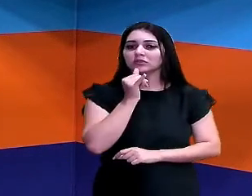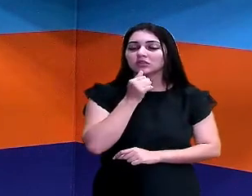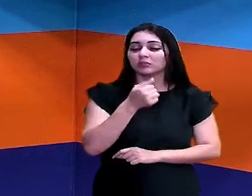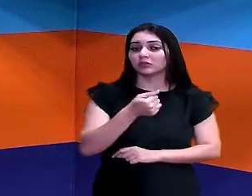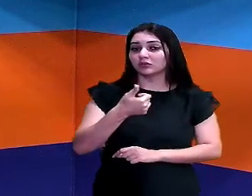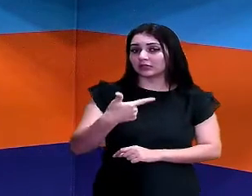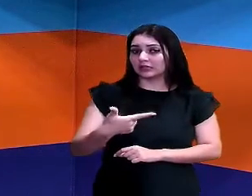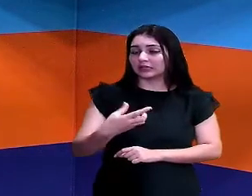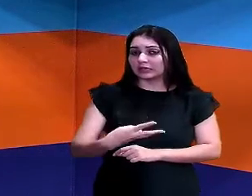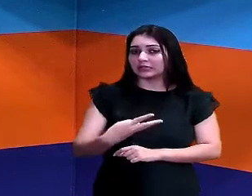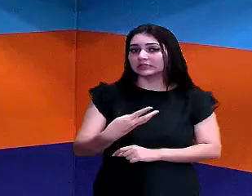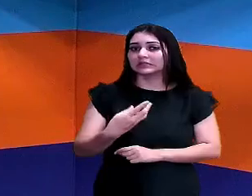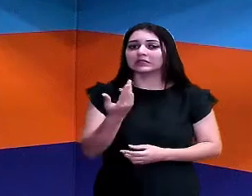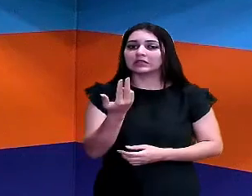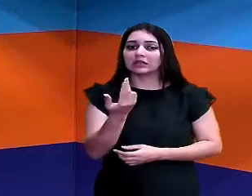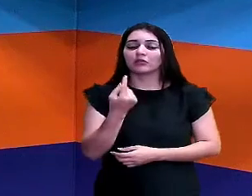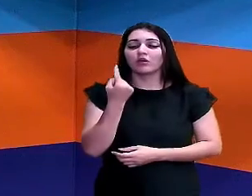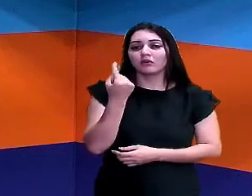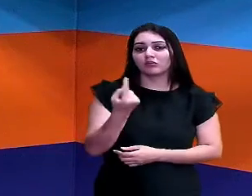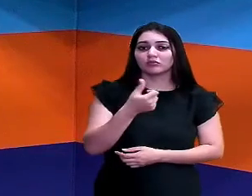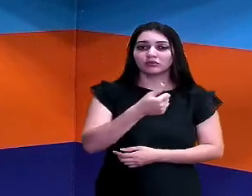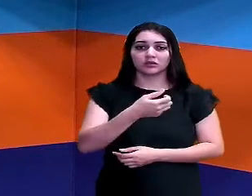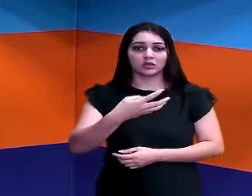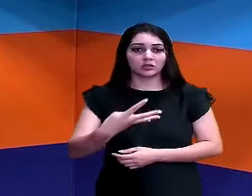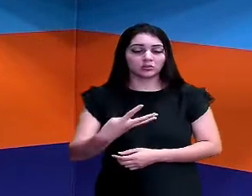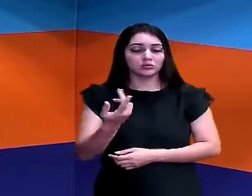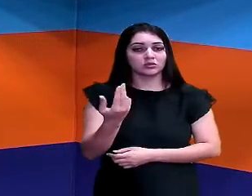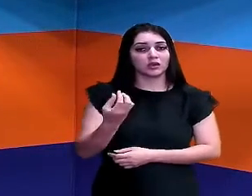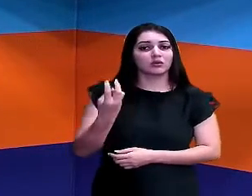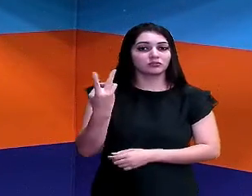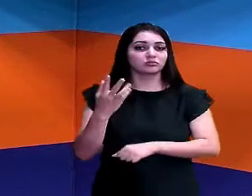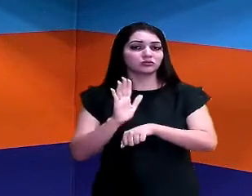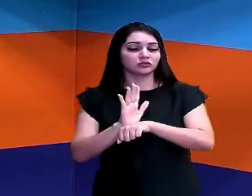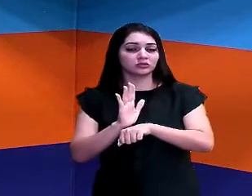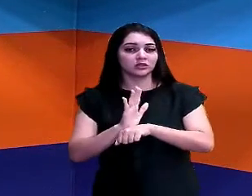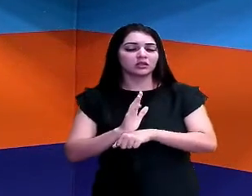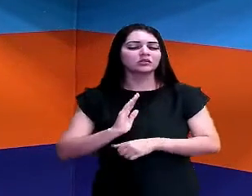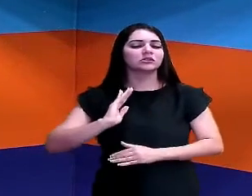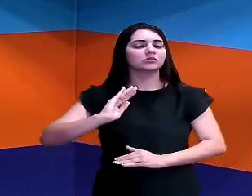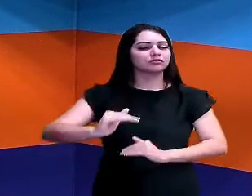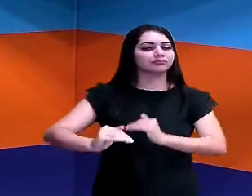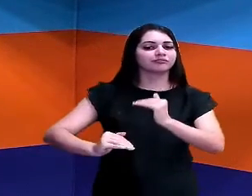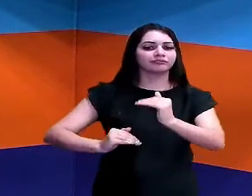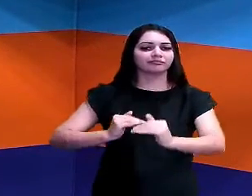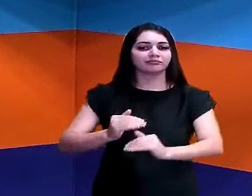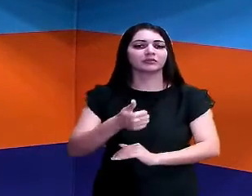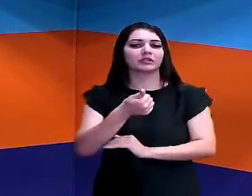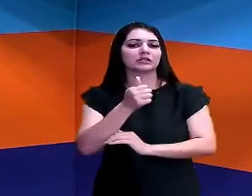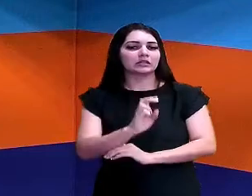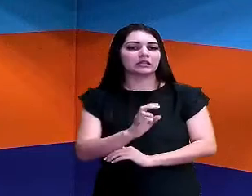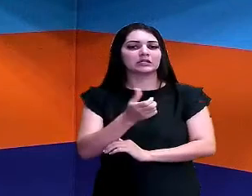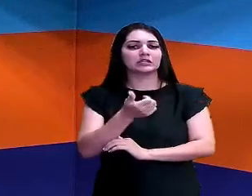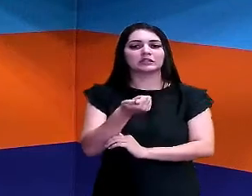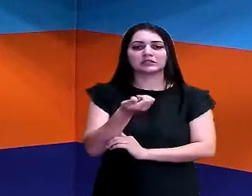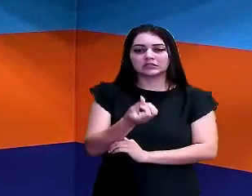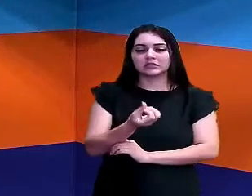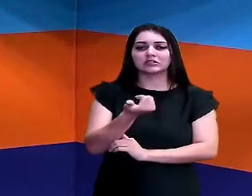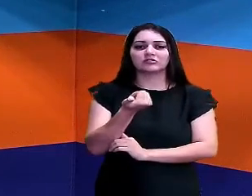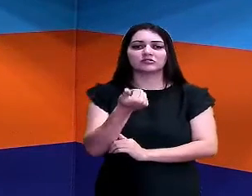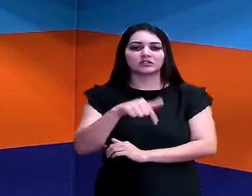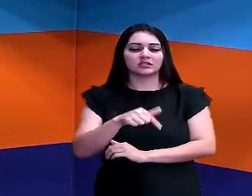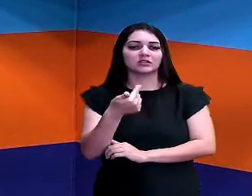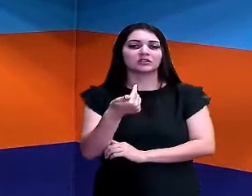hora da tarde, 14, que é 2 horas da tarde, e assim sucessivamente, né? 15, 16, 17,